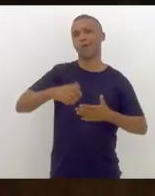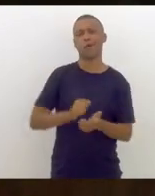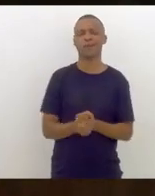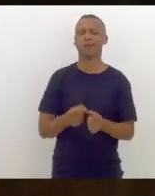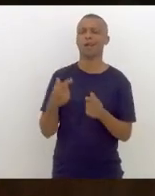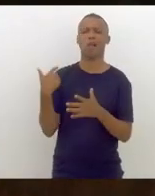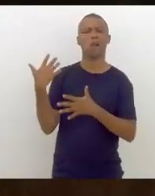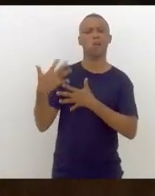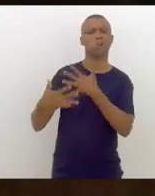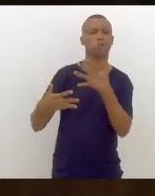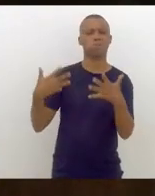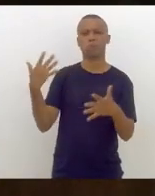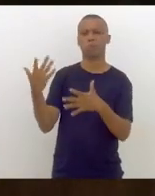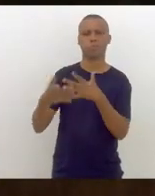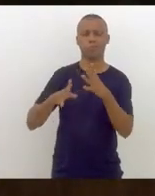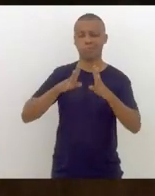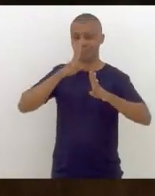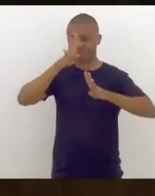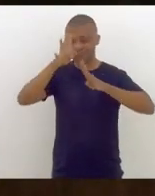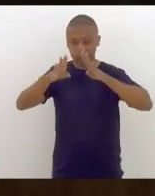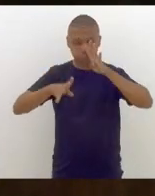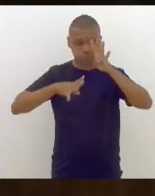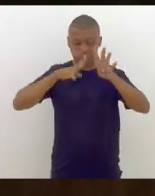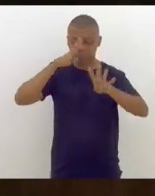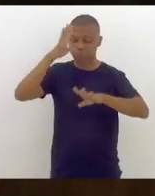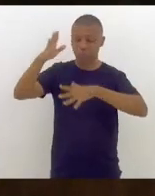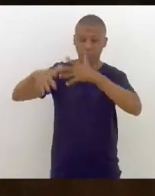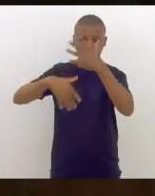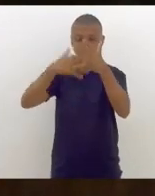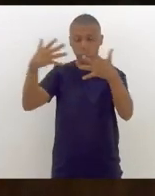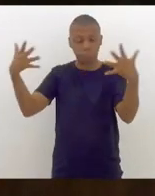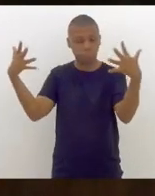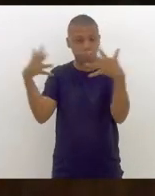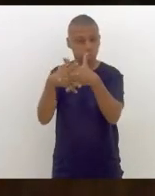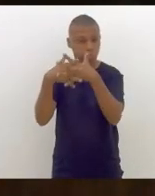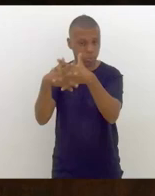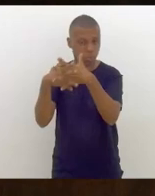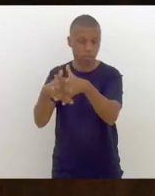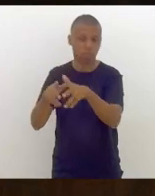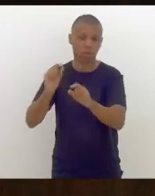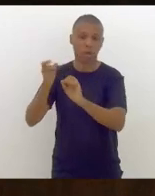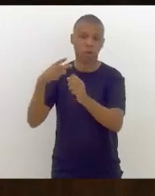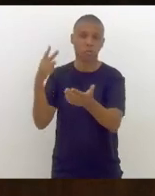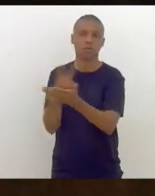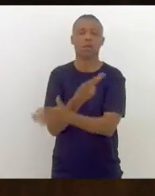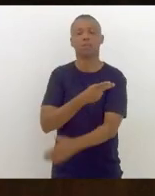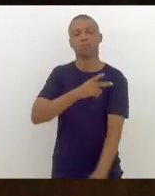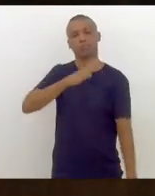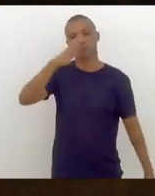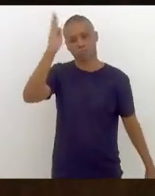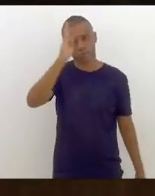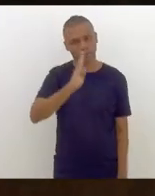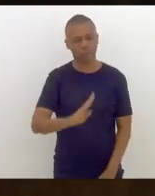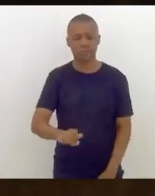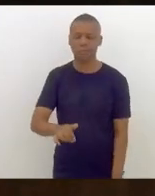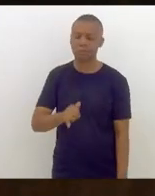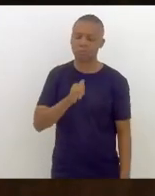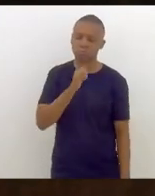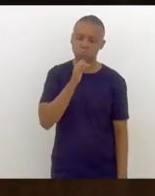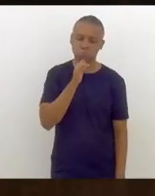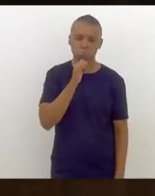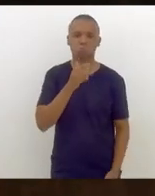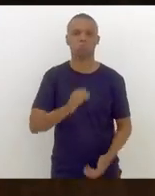balbúrdia sem noção essa confusão que tá sendo feita no nosso no nosso país isso é lamentável